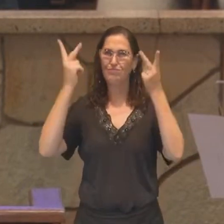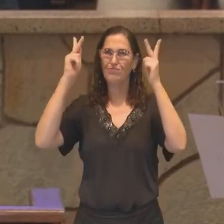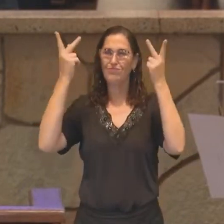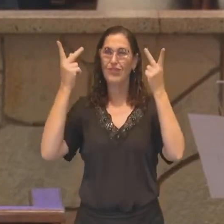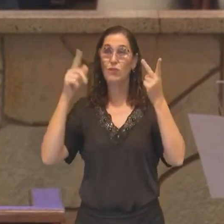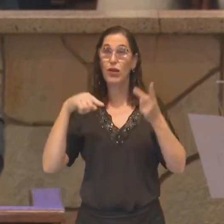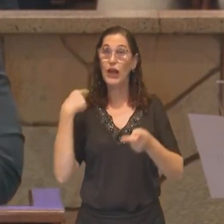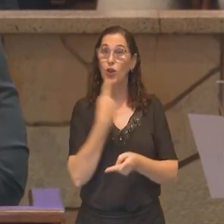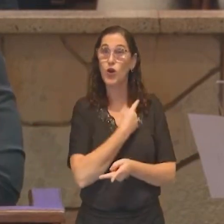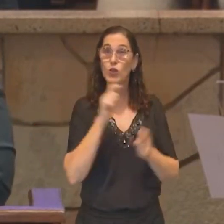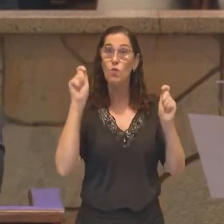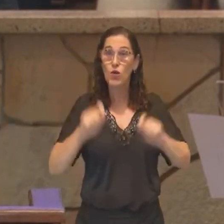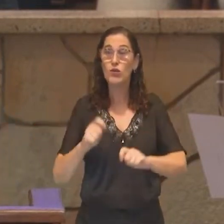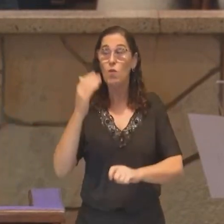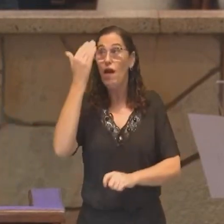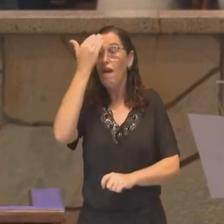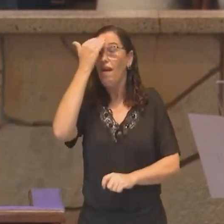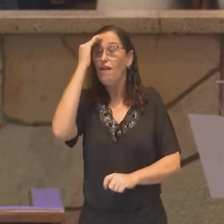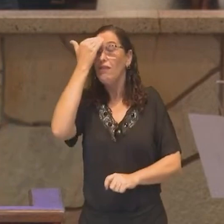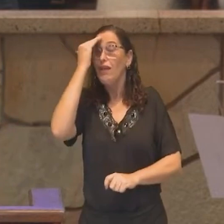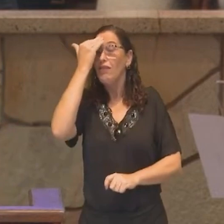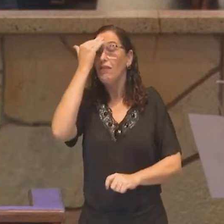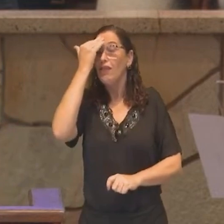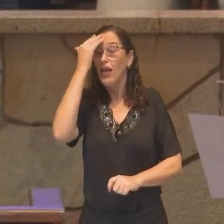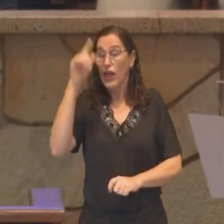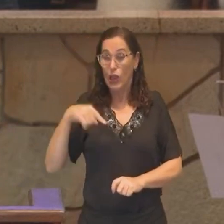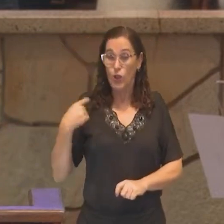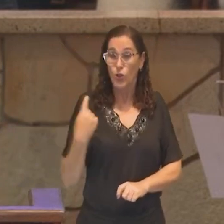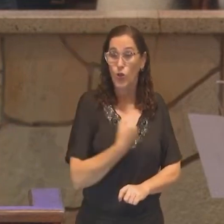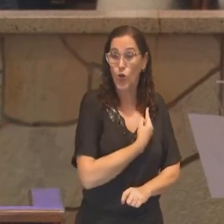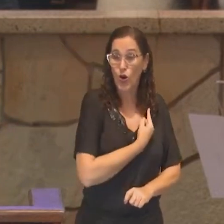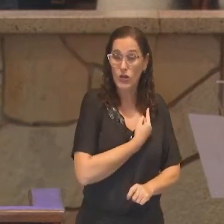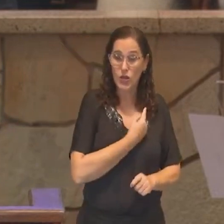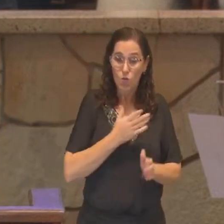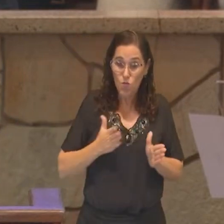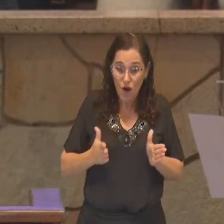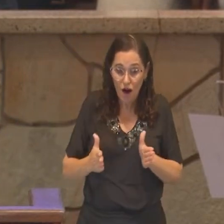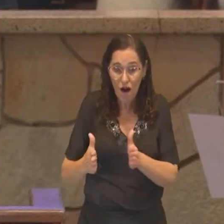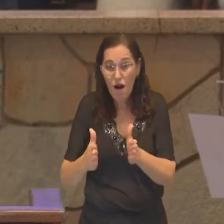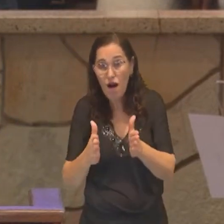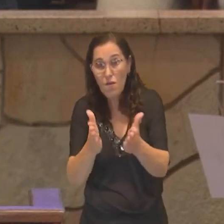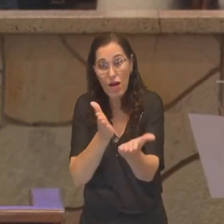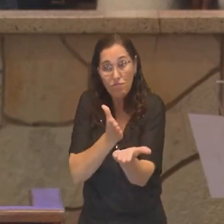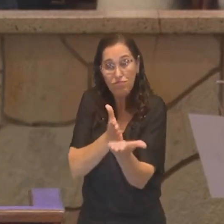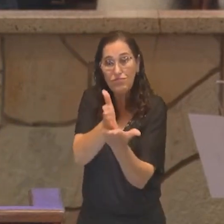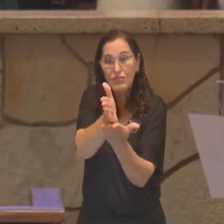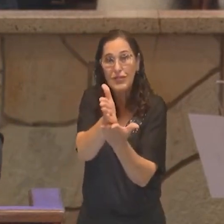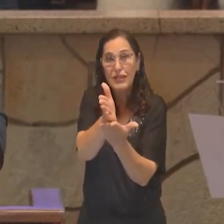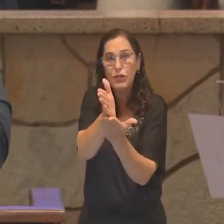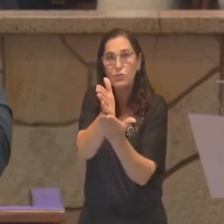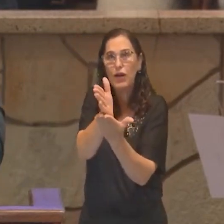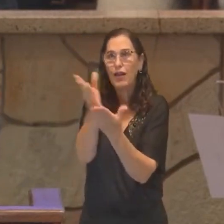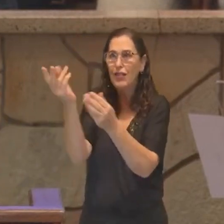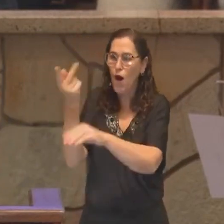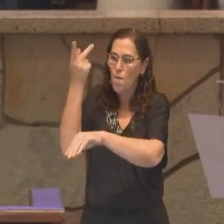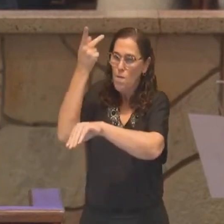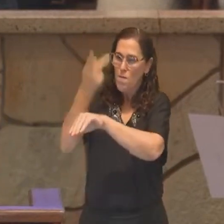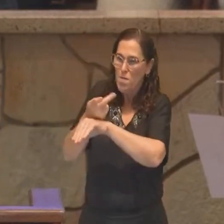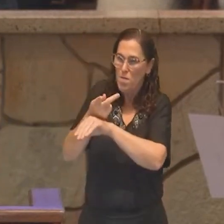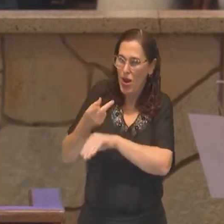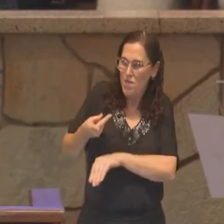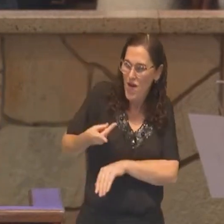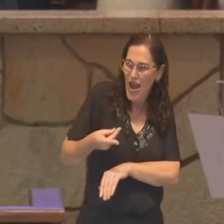para que nós possamos entender que nós estamos em uma jornada que nos leva para uma recompensa eterna,